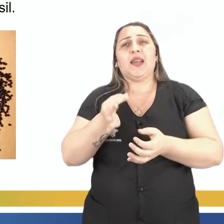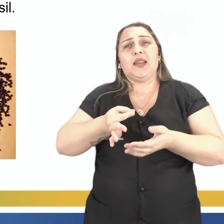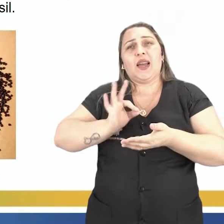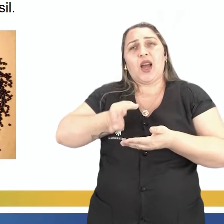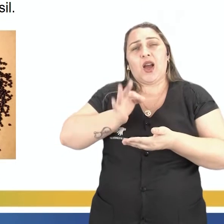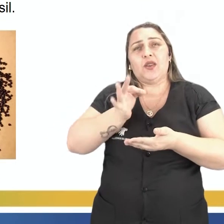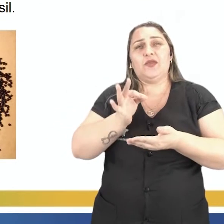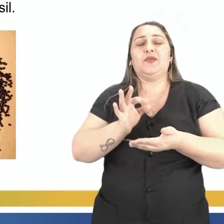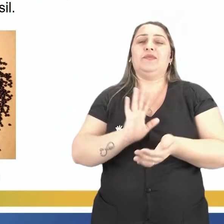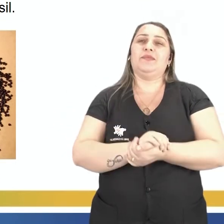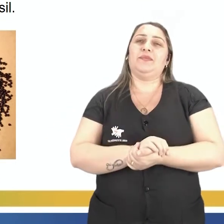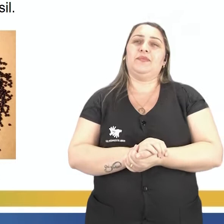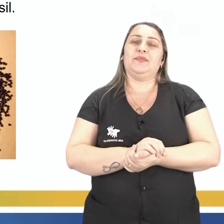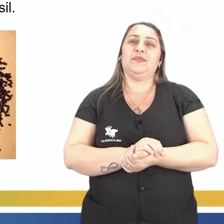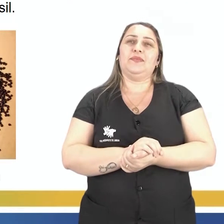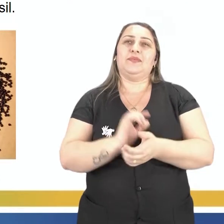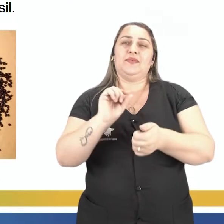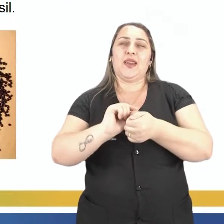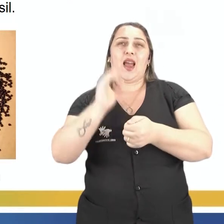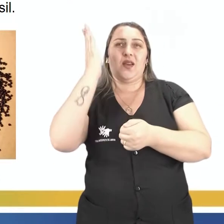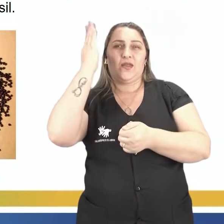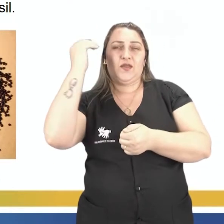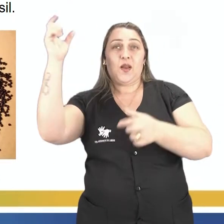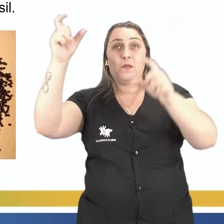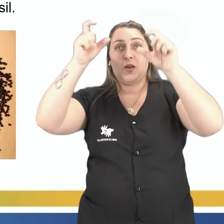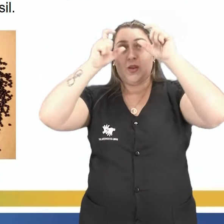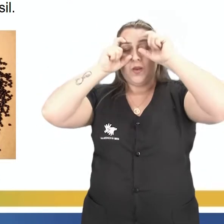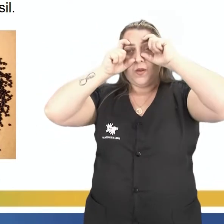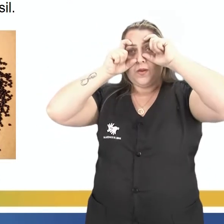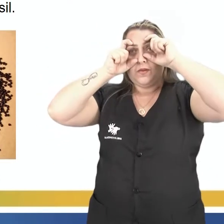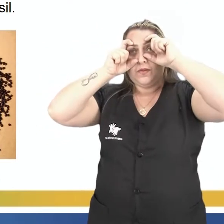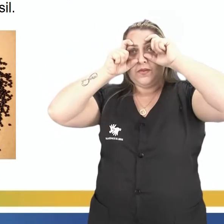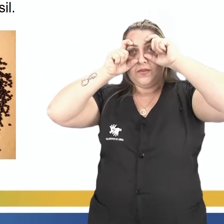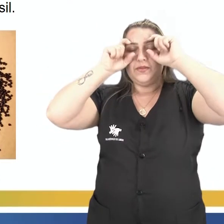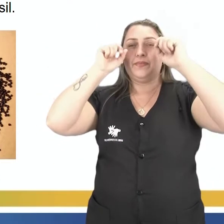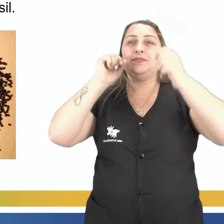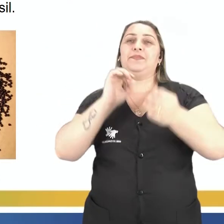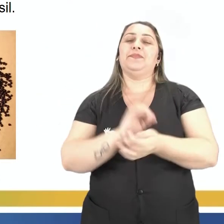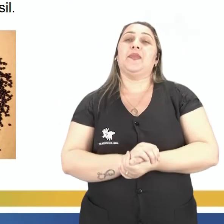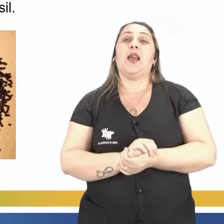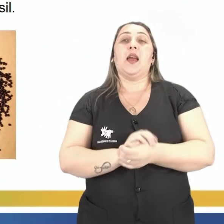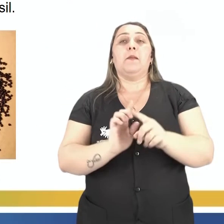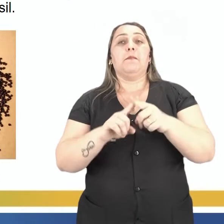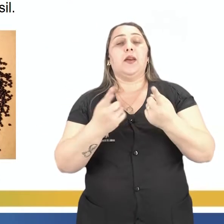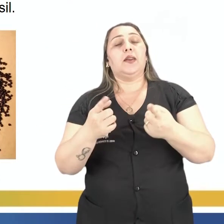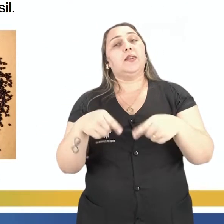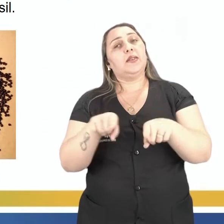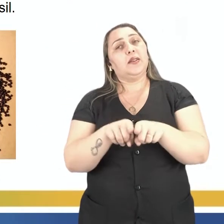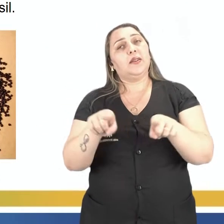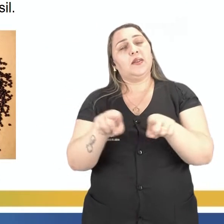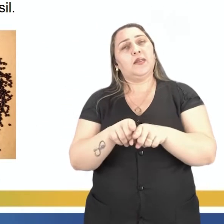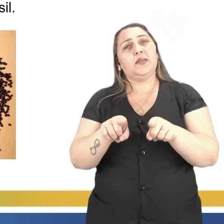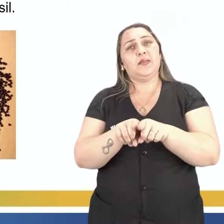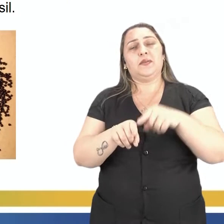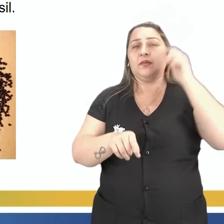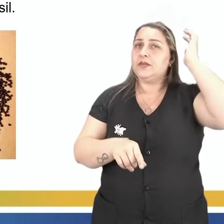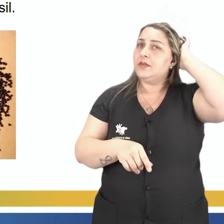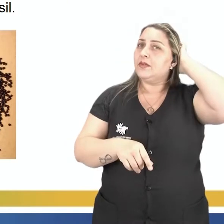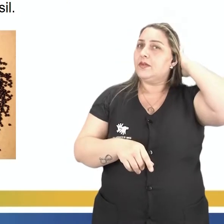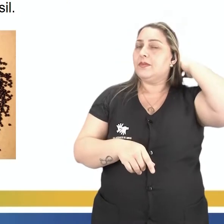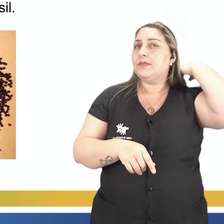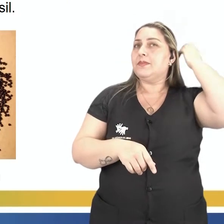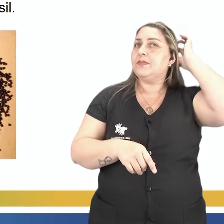aí, remetendo, né, aos famosos óculos do John Lennon, pessoal. Porém, ele também perpassa ali